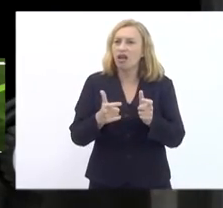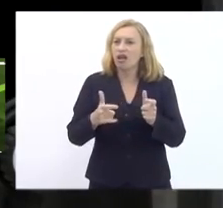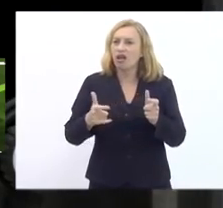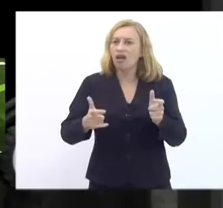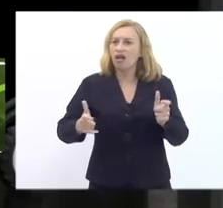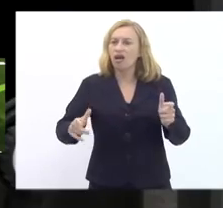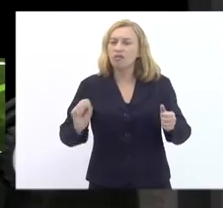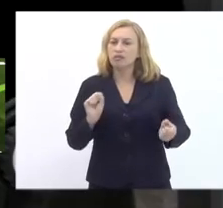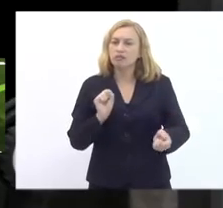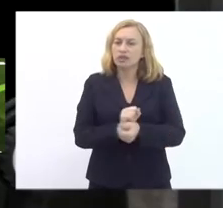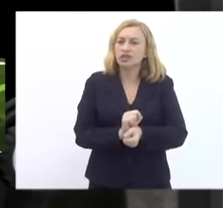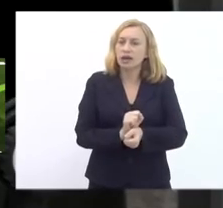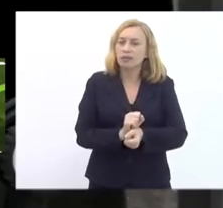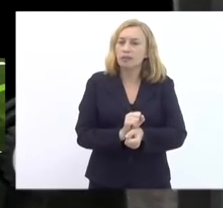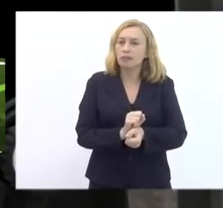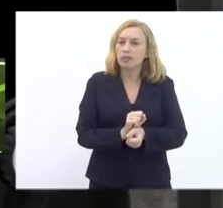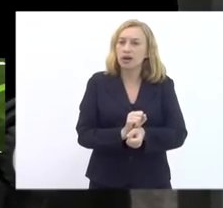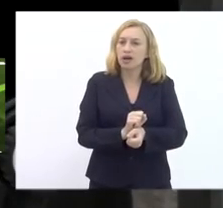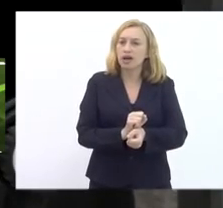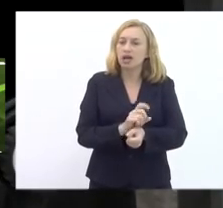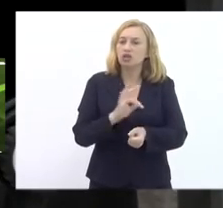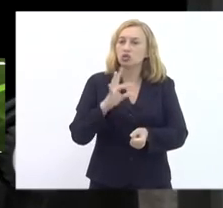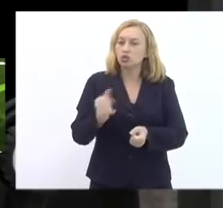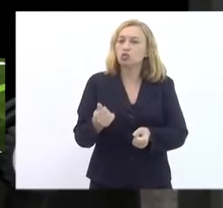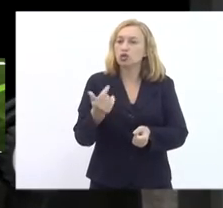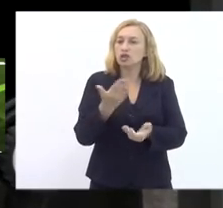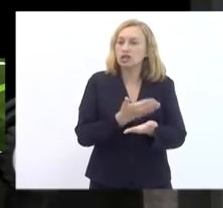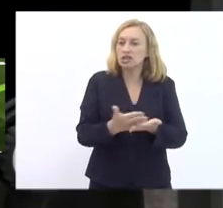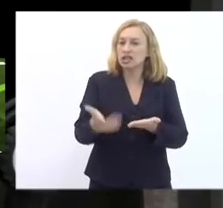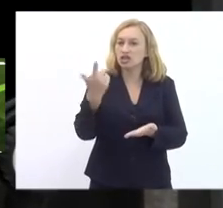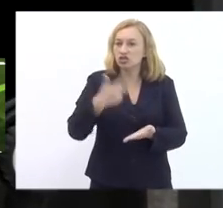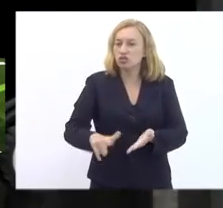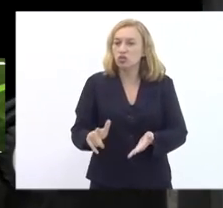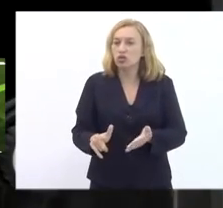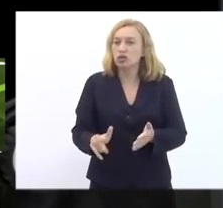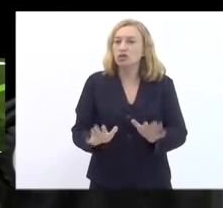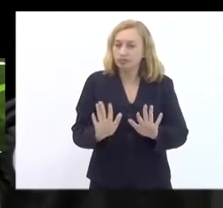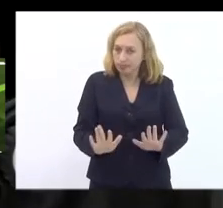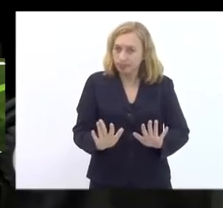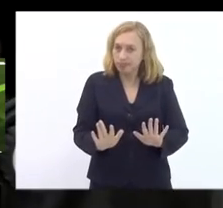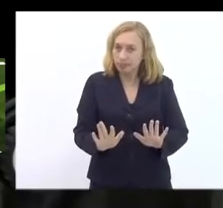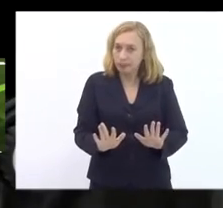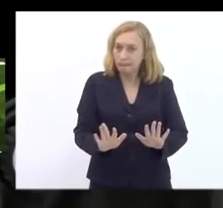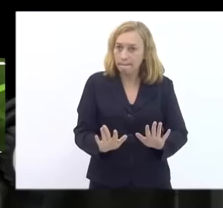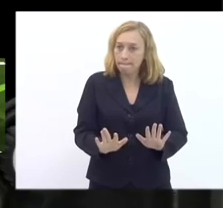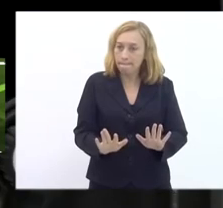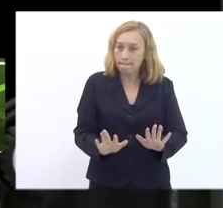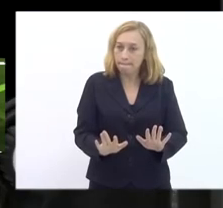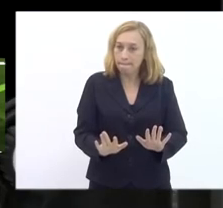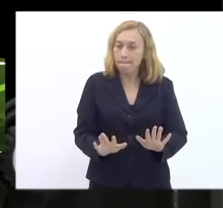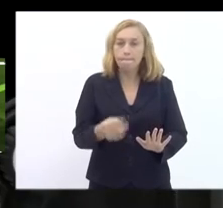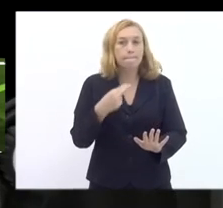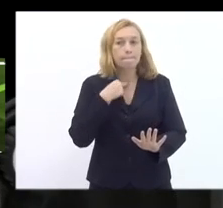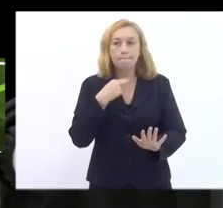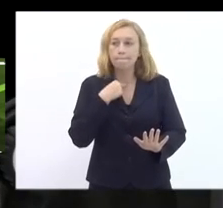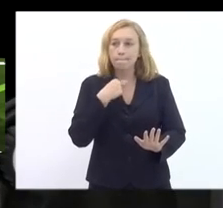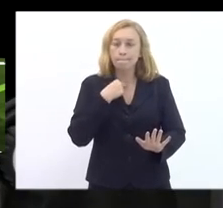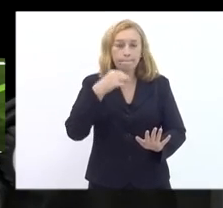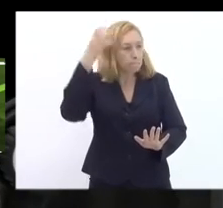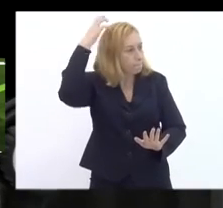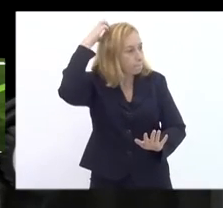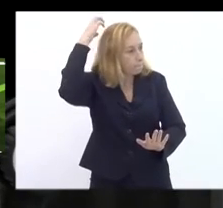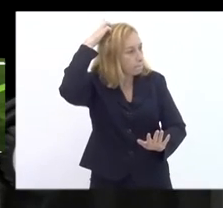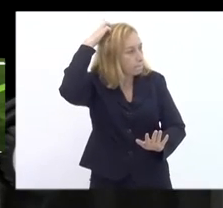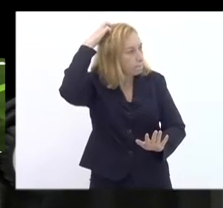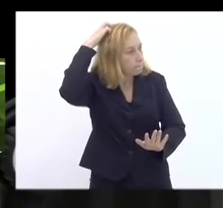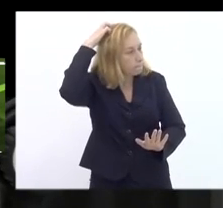parar tudo que tem aí e começar de novo. E não pode se colocar na mão do passageiro a responsabilidade